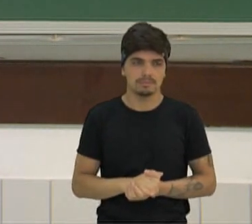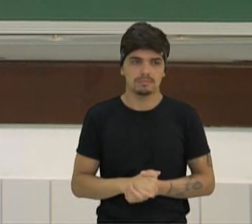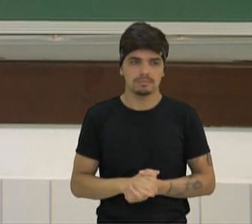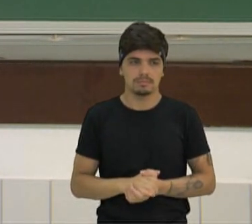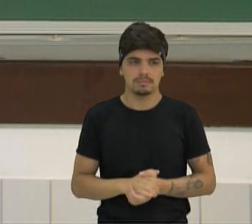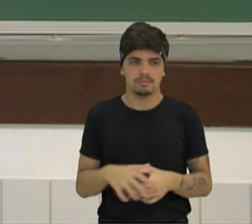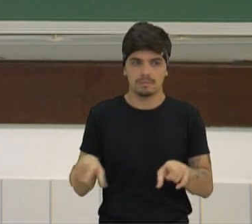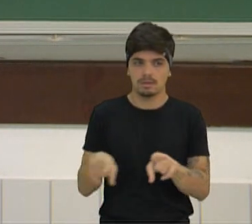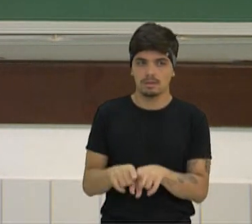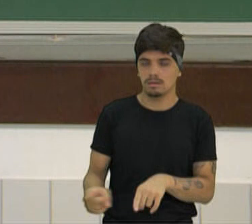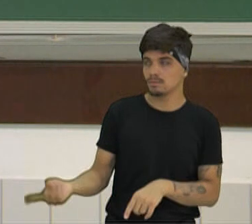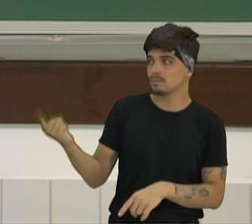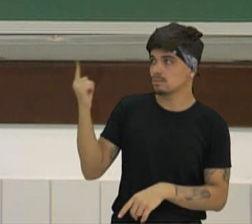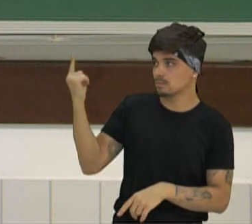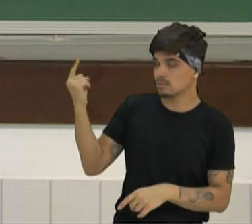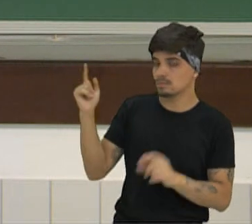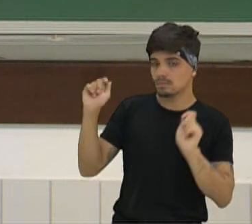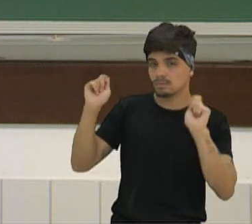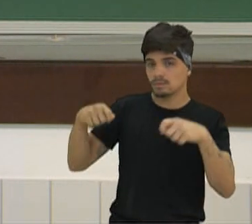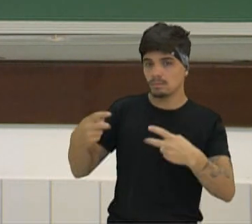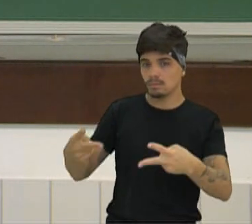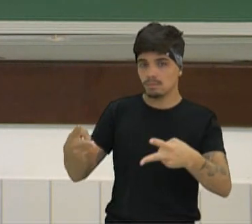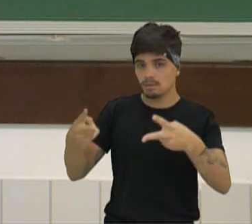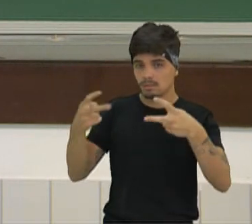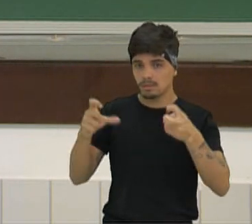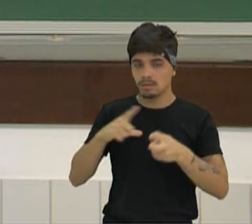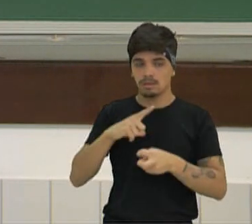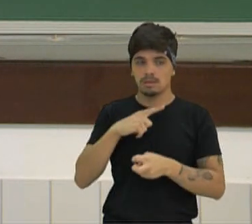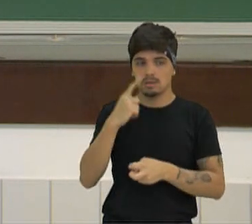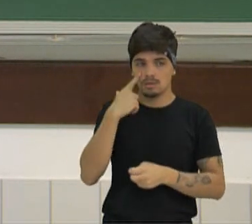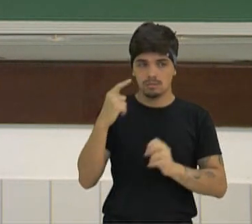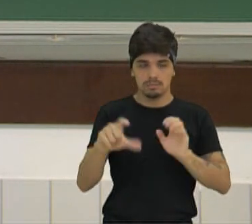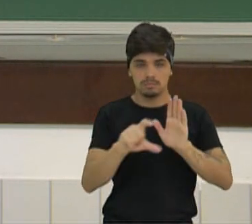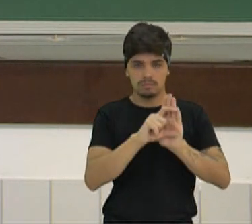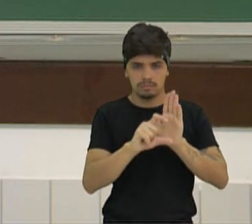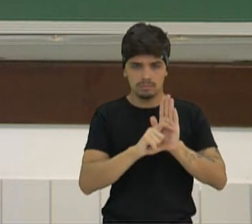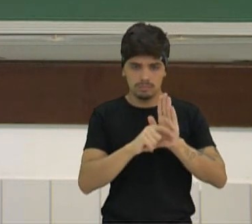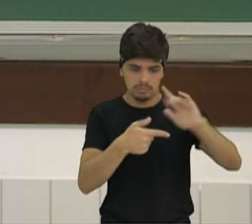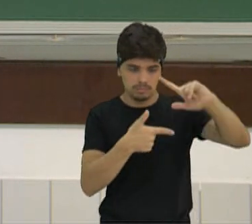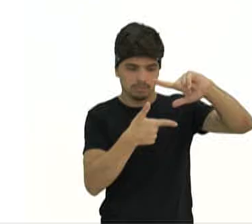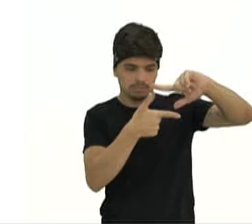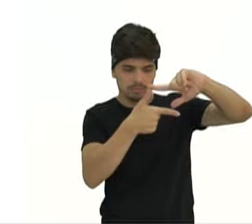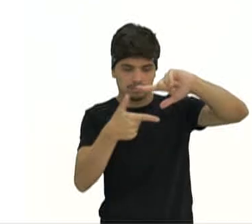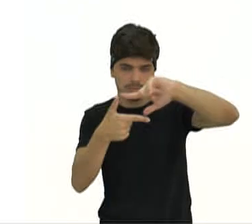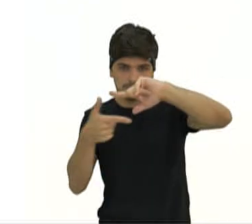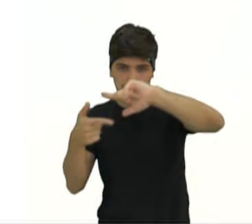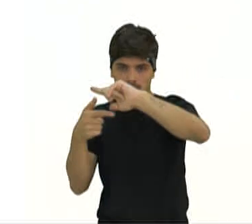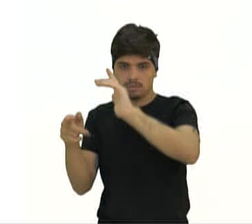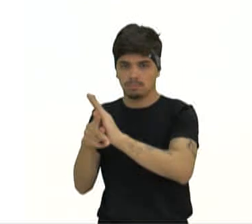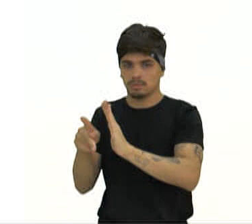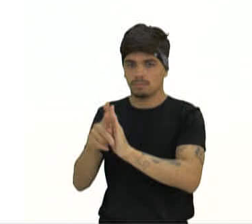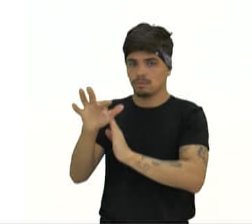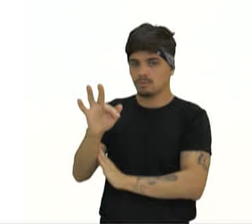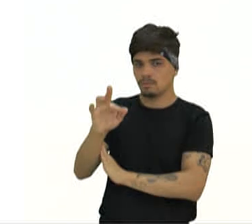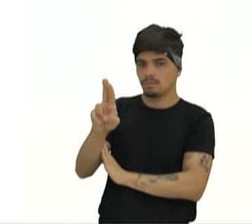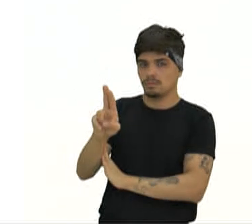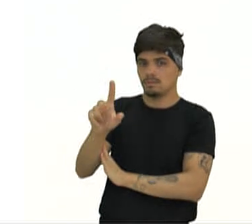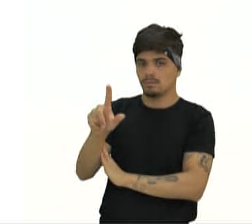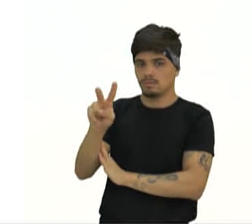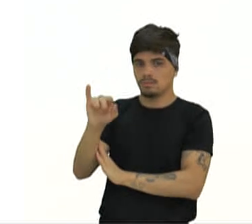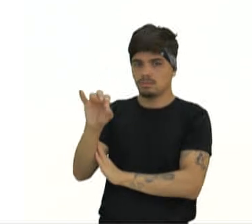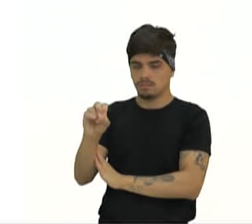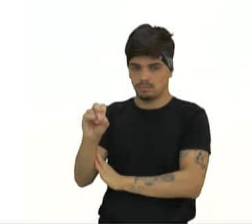aqui nós podemos observar uma tirinha que foi feita pelo fungo Pacheco